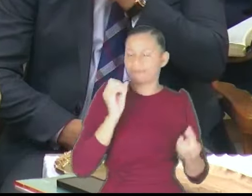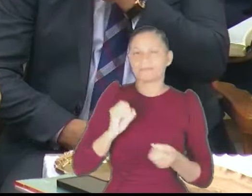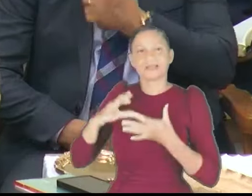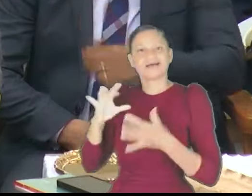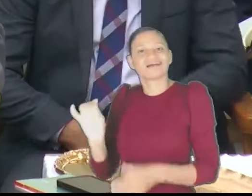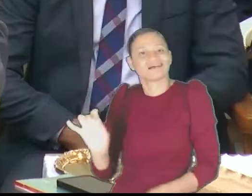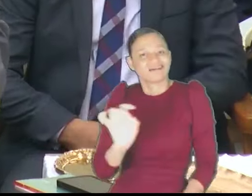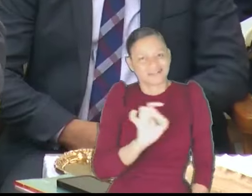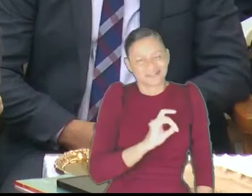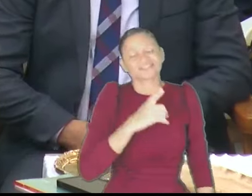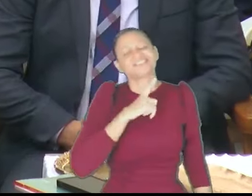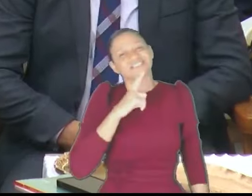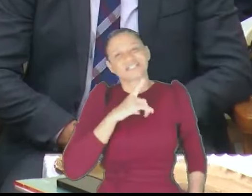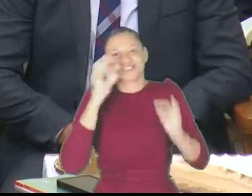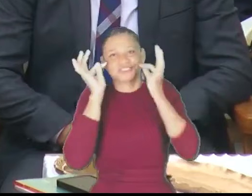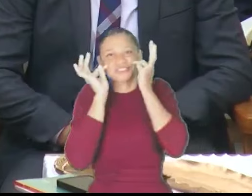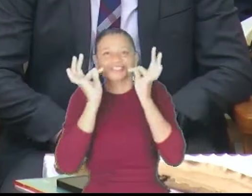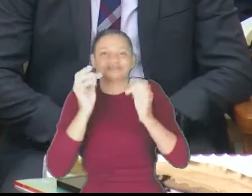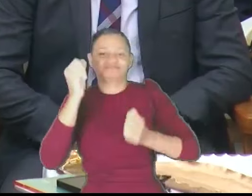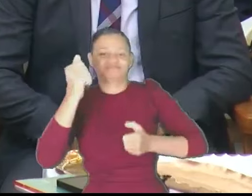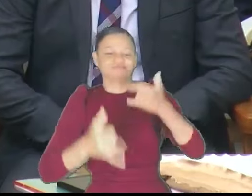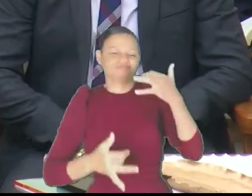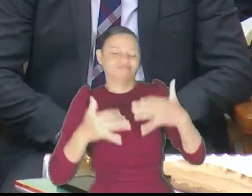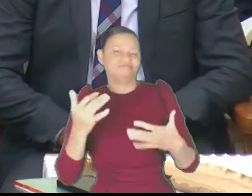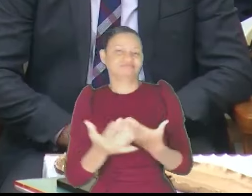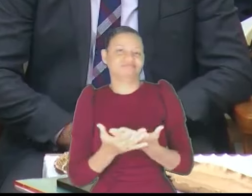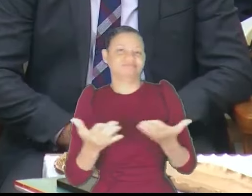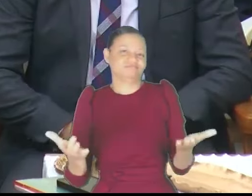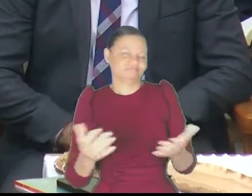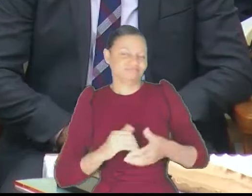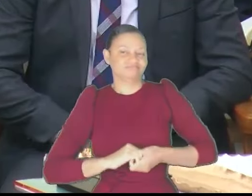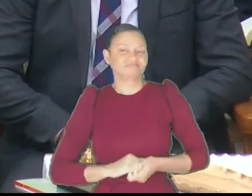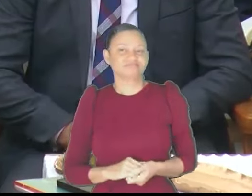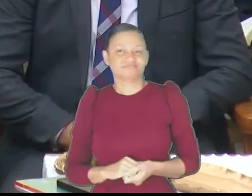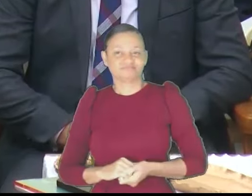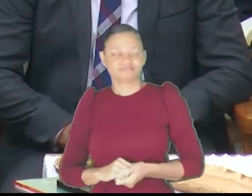um aqui teria um testemunho para dar, sem sombra de dúvida.